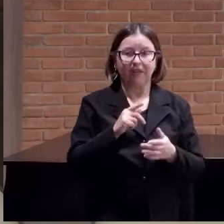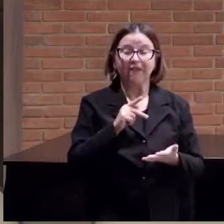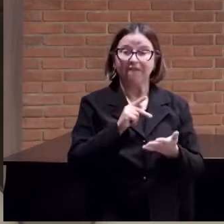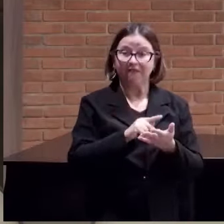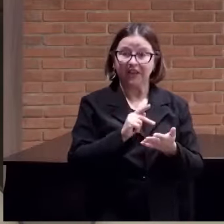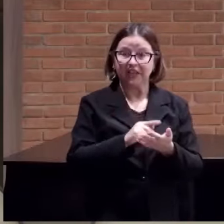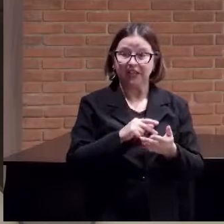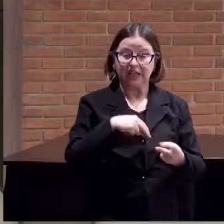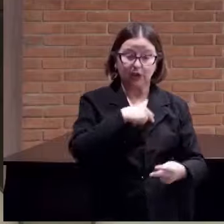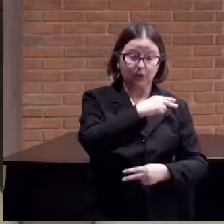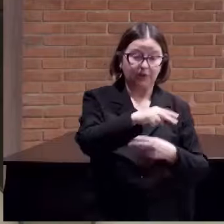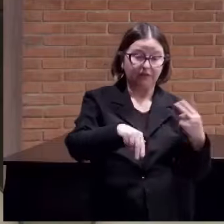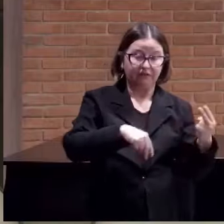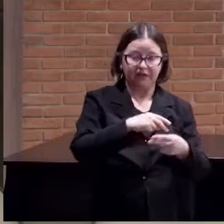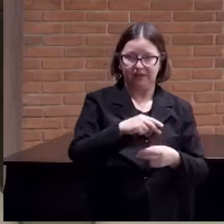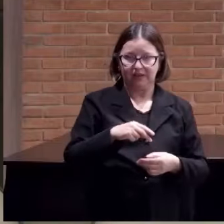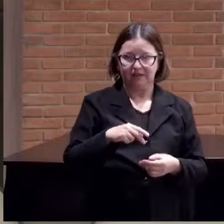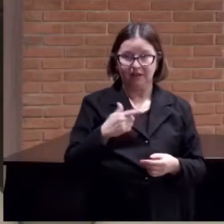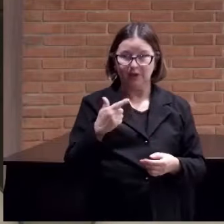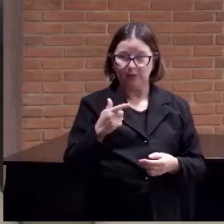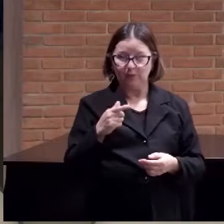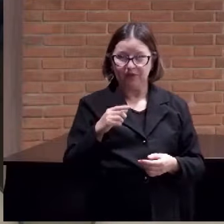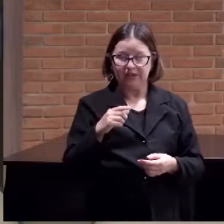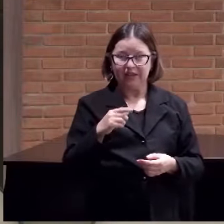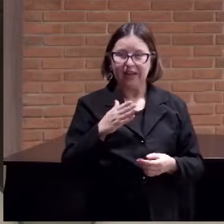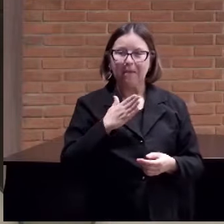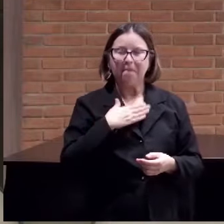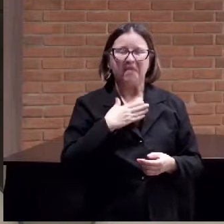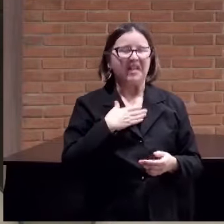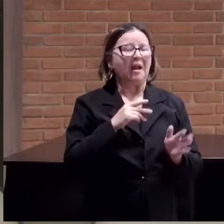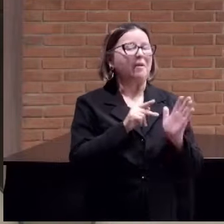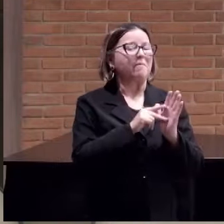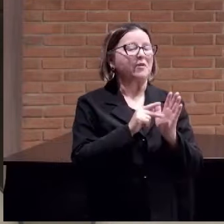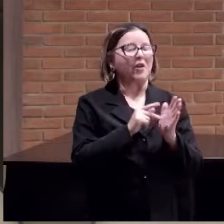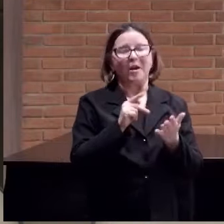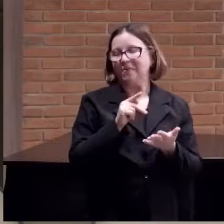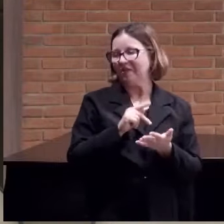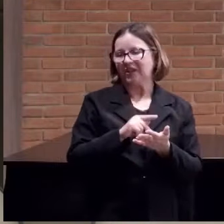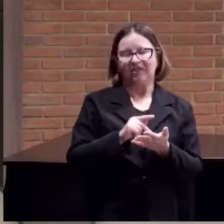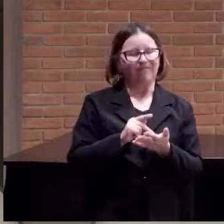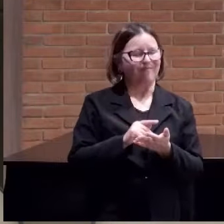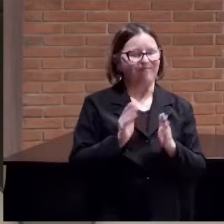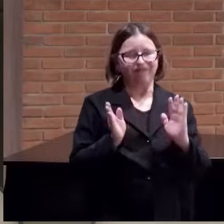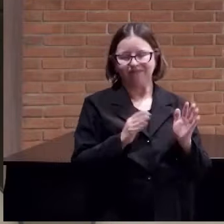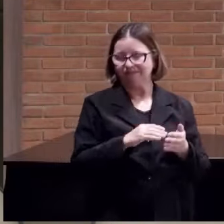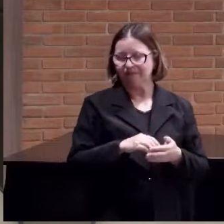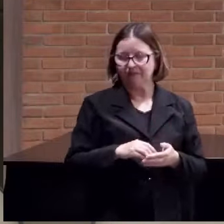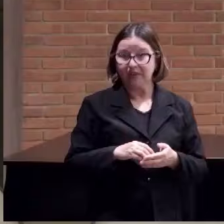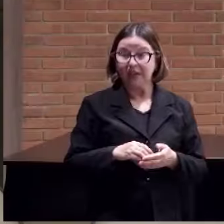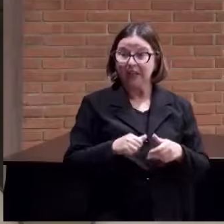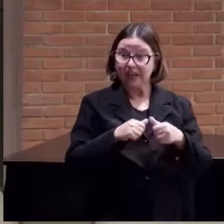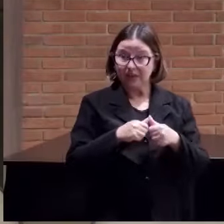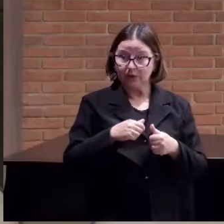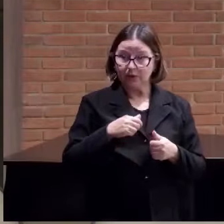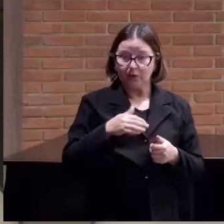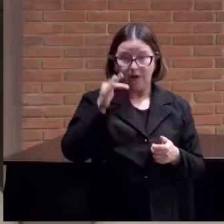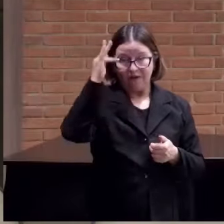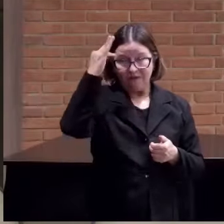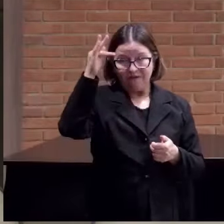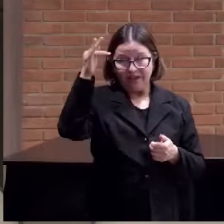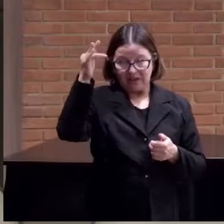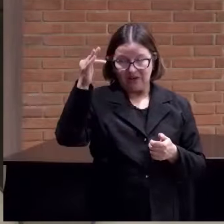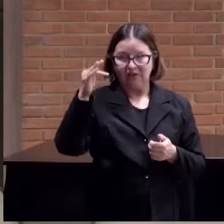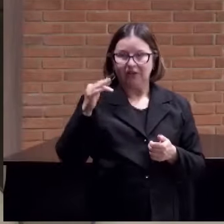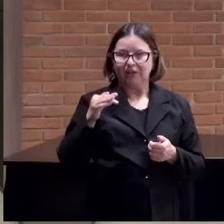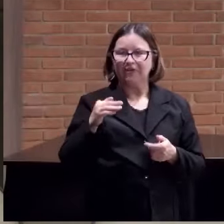Não existe minha verdade. Isso aí foi Hegel, Jorge Frederico Hegel, que inventou esse troço,